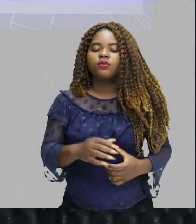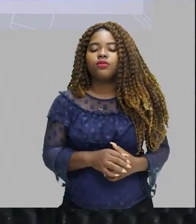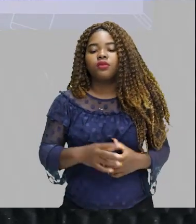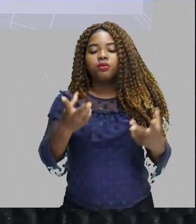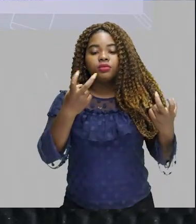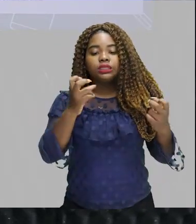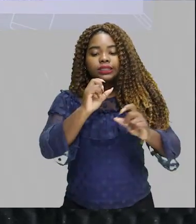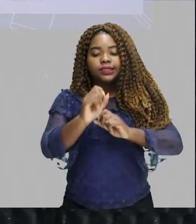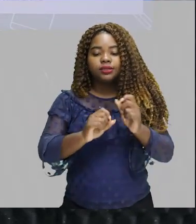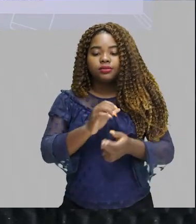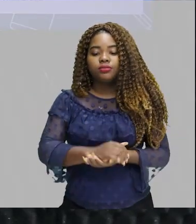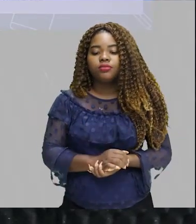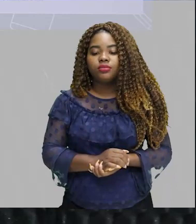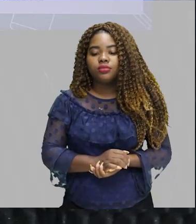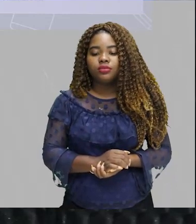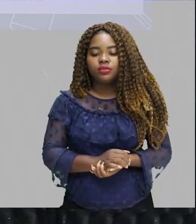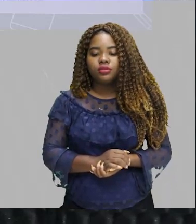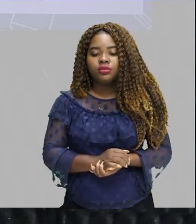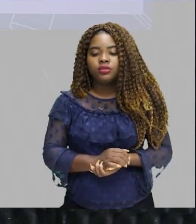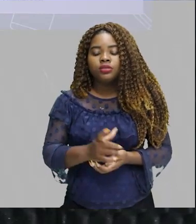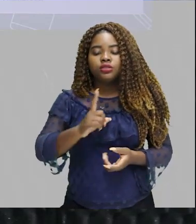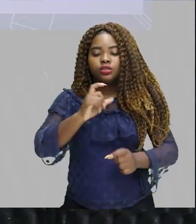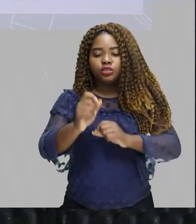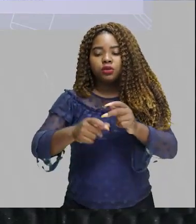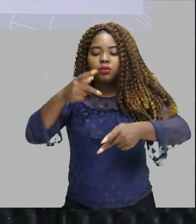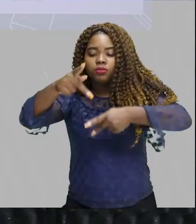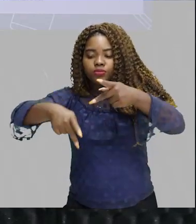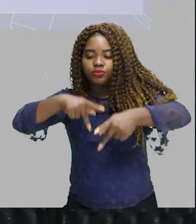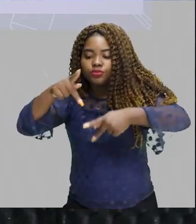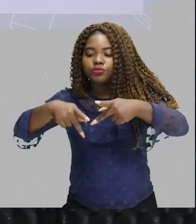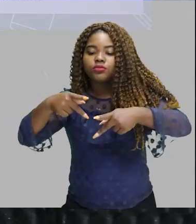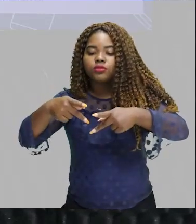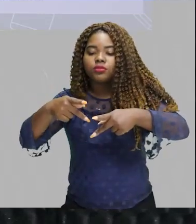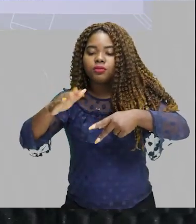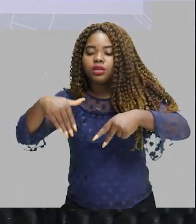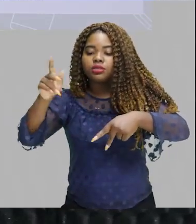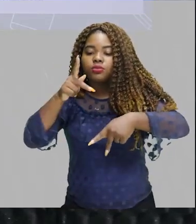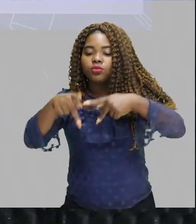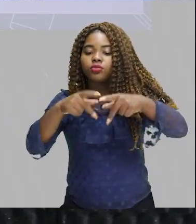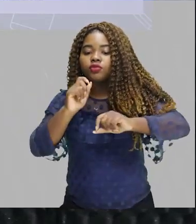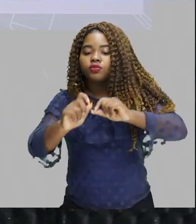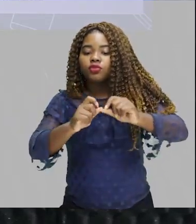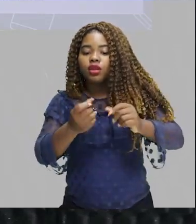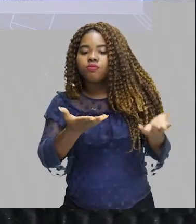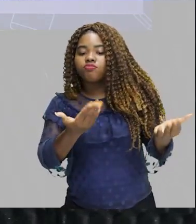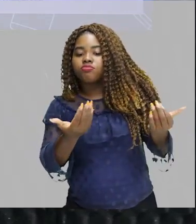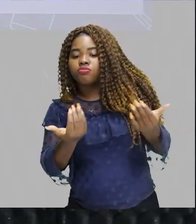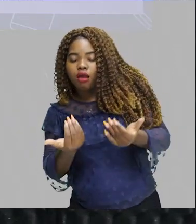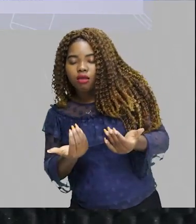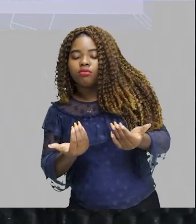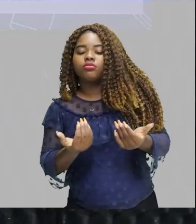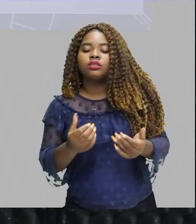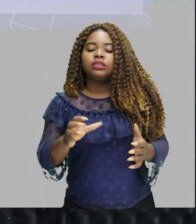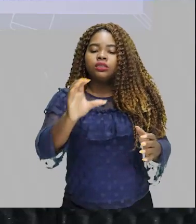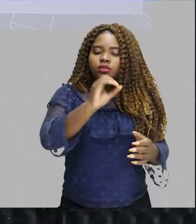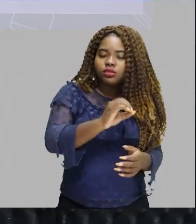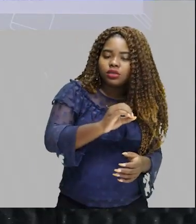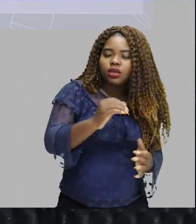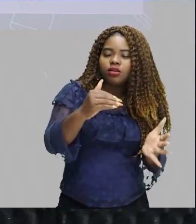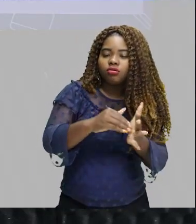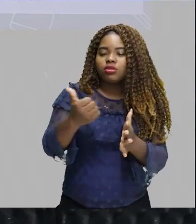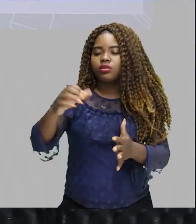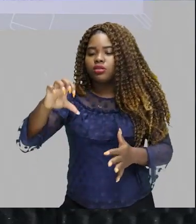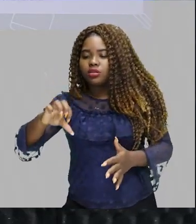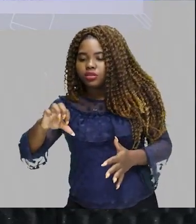ano de 2000 nós tínhamos uma maior concentração populacional onde, Marcos? Na faixa jovem, né? Ali entre 0 até